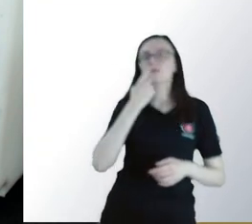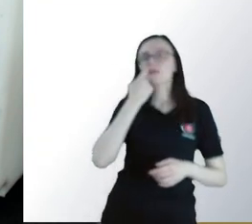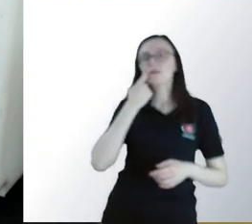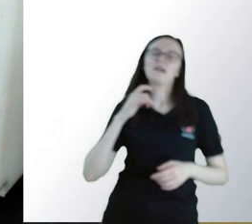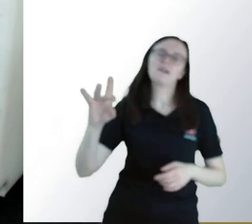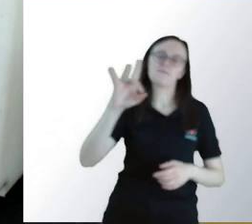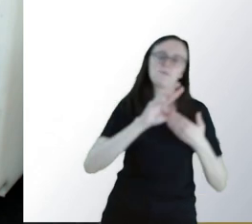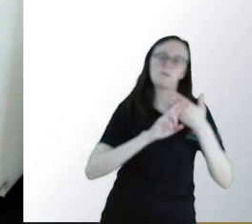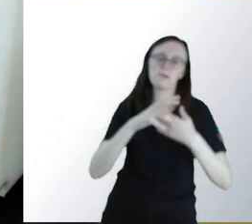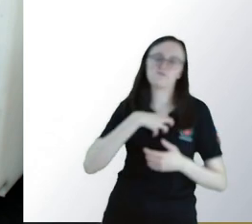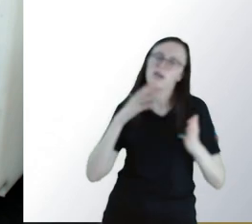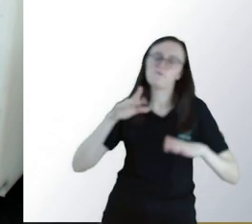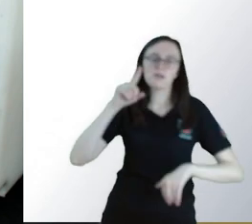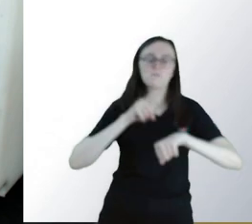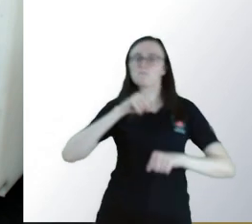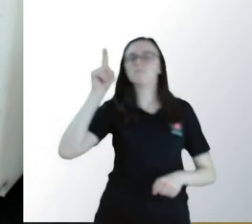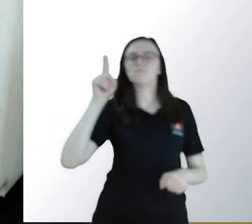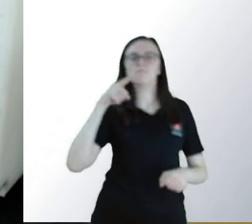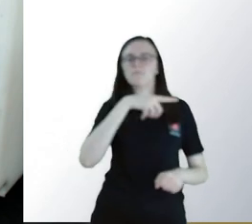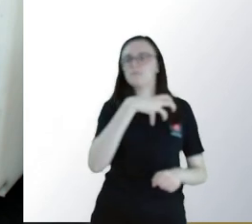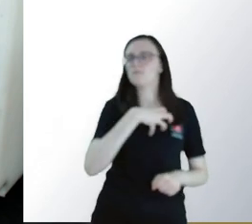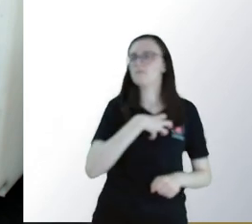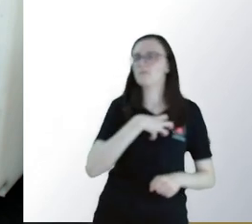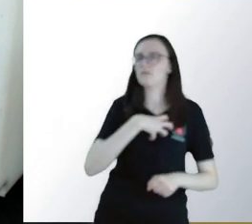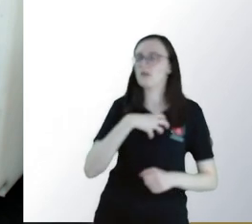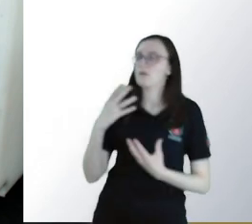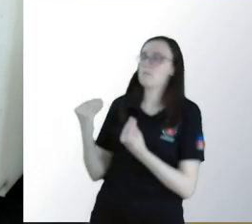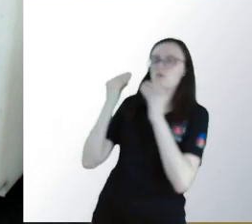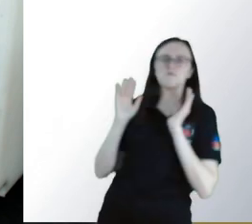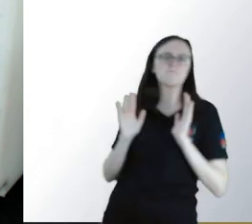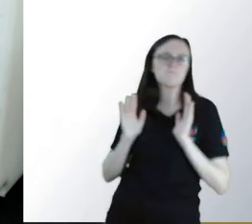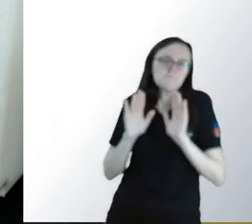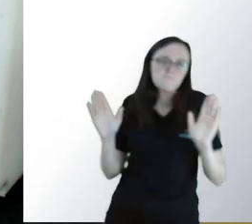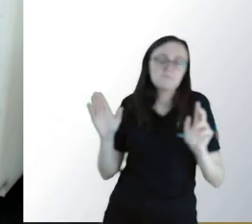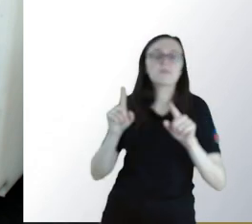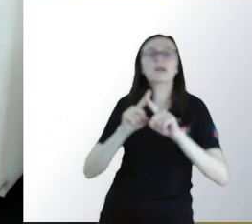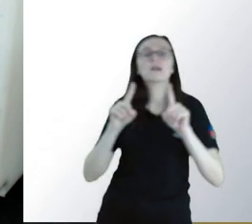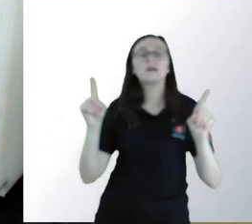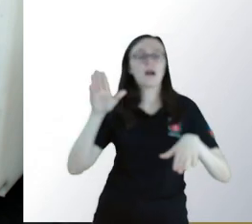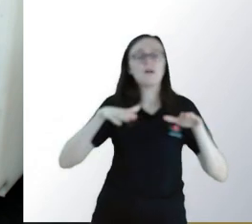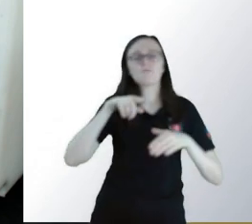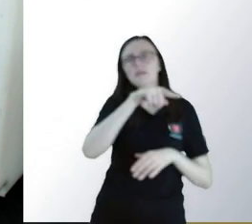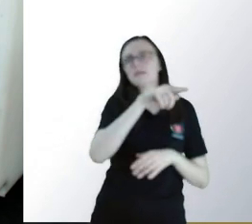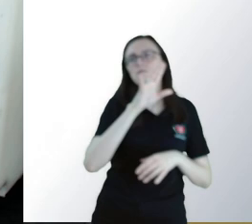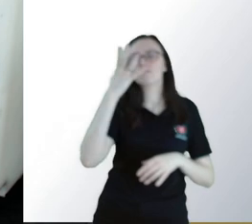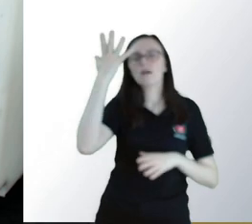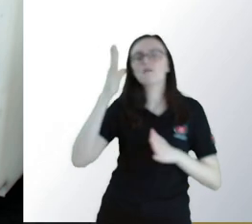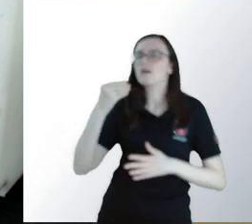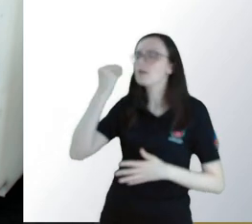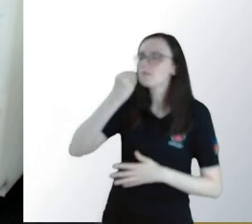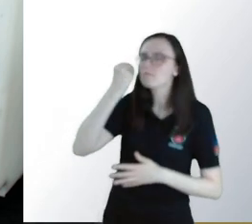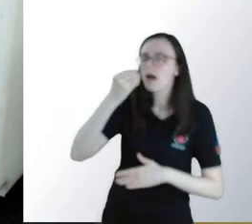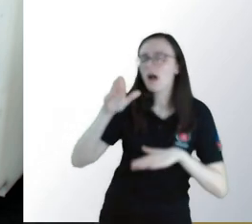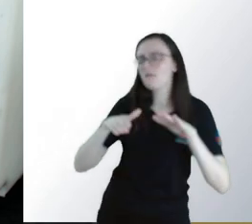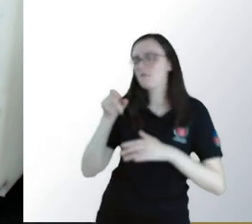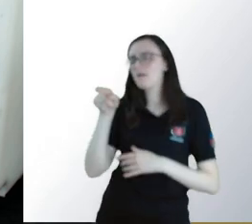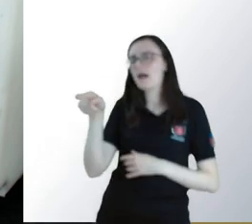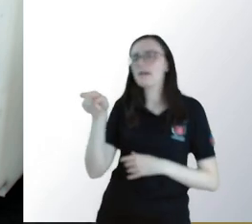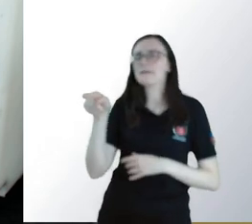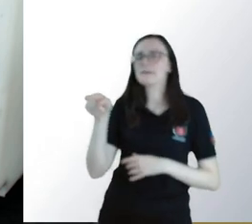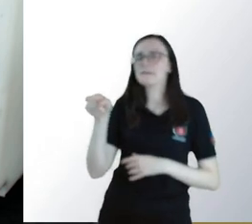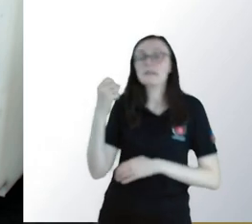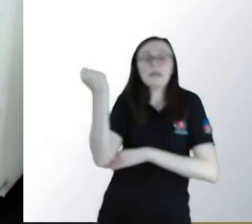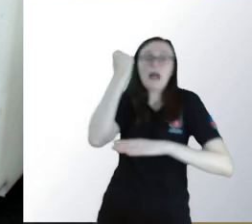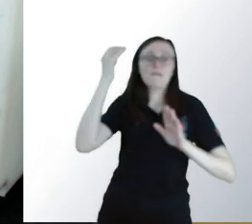cada uma reage de um jeito. Naquele momento, ela sentiu que estava tocando o corpo dela. Exatamente. Mas ela, de repente, por uma vivência, aquilo ali pode ser